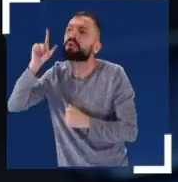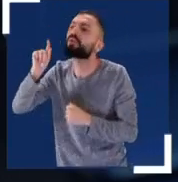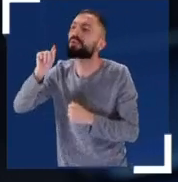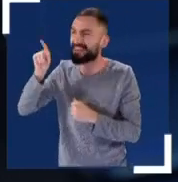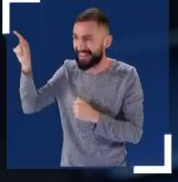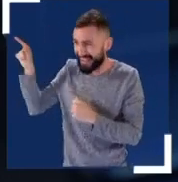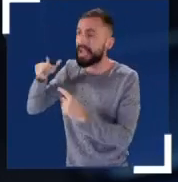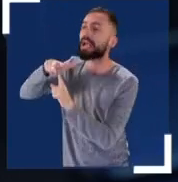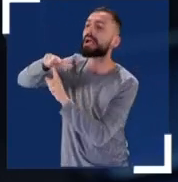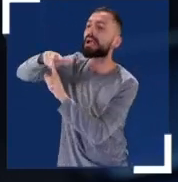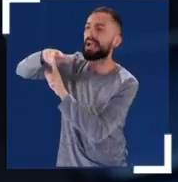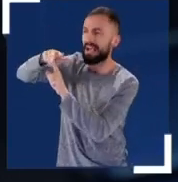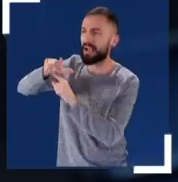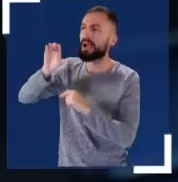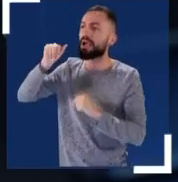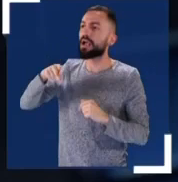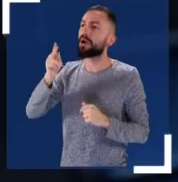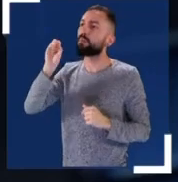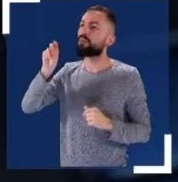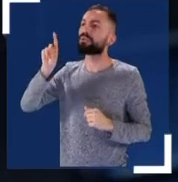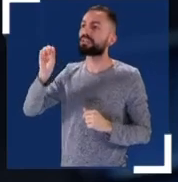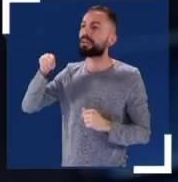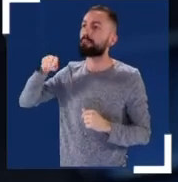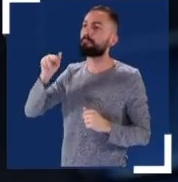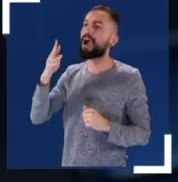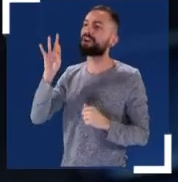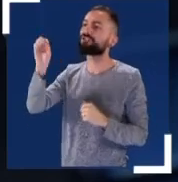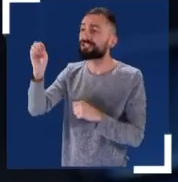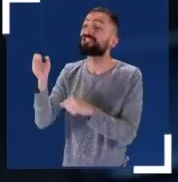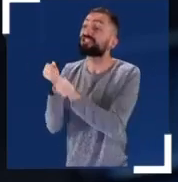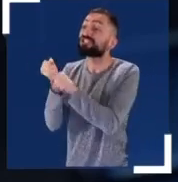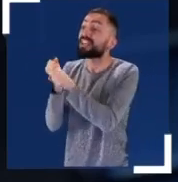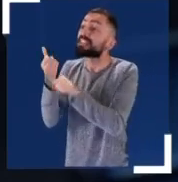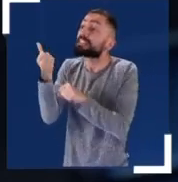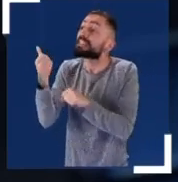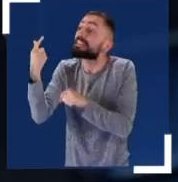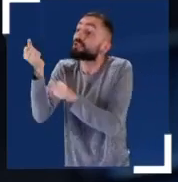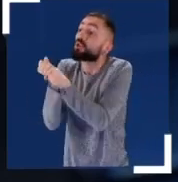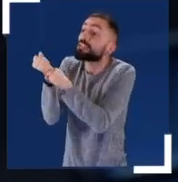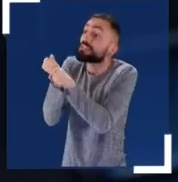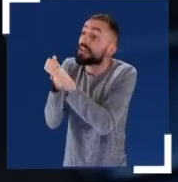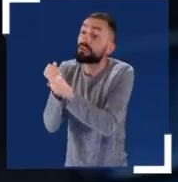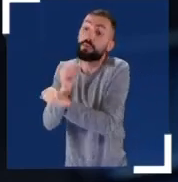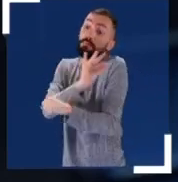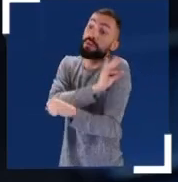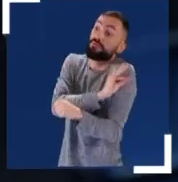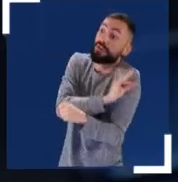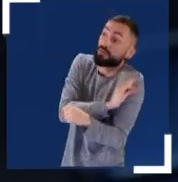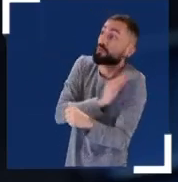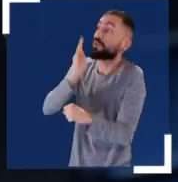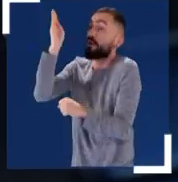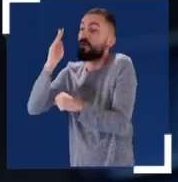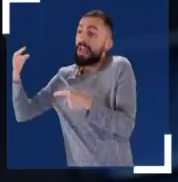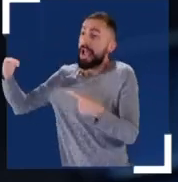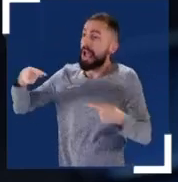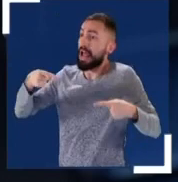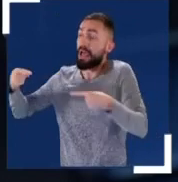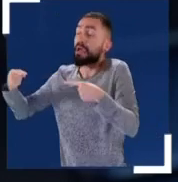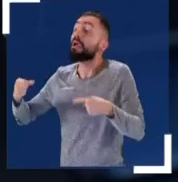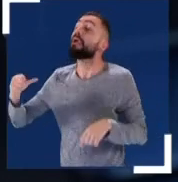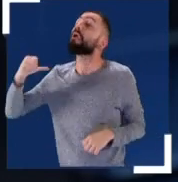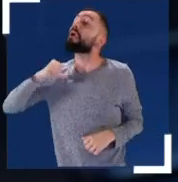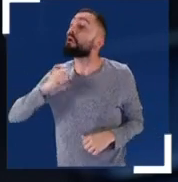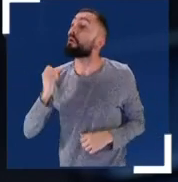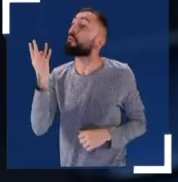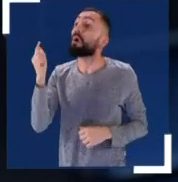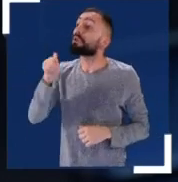Marte, 62 anos de conflitos entre o governo federal e a Prefeitura de São Paulo. Em menos de 4 meses, nós